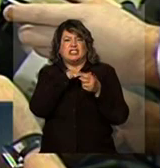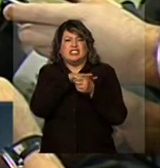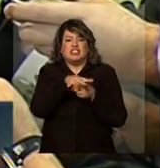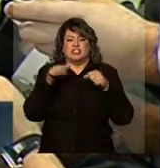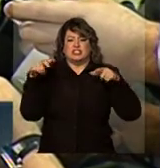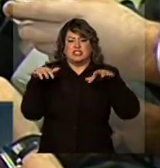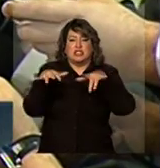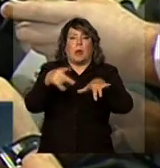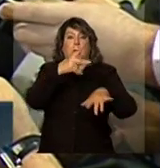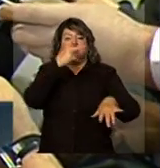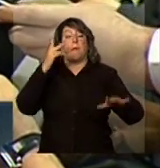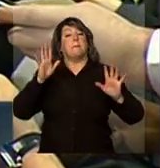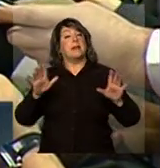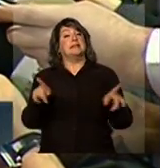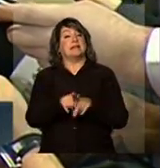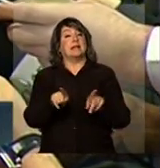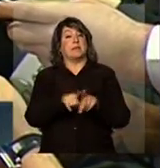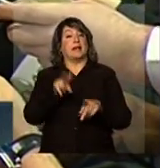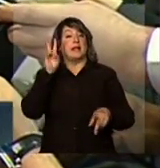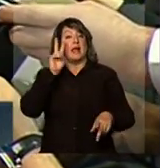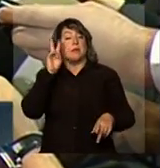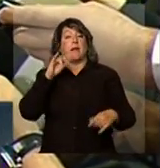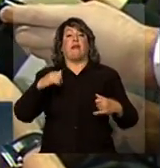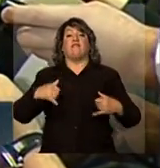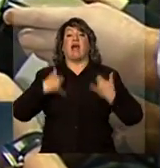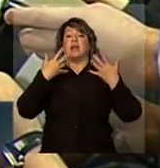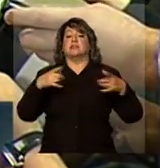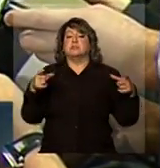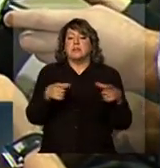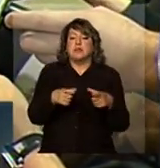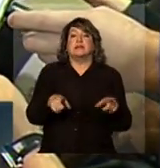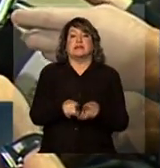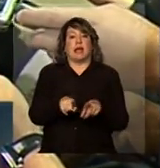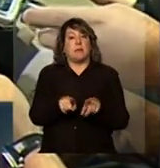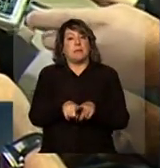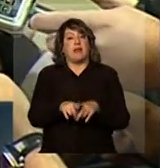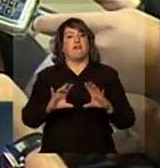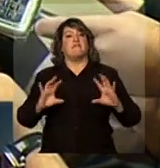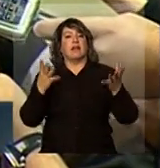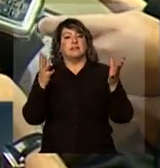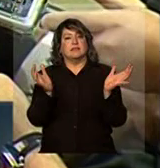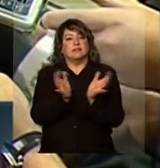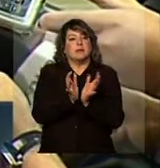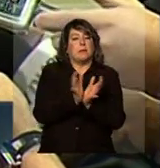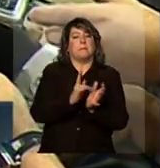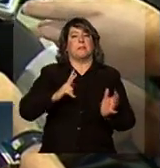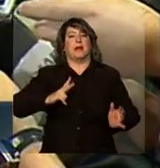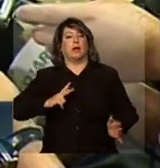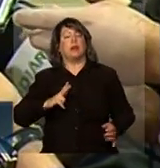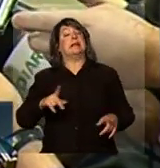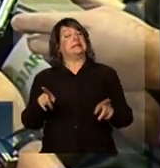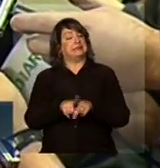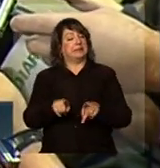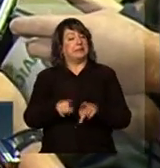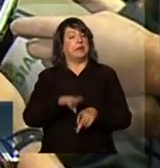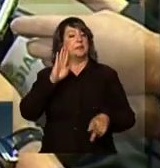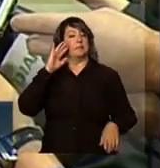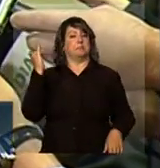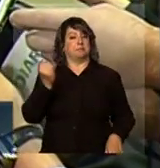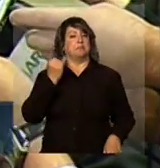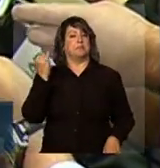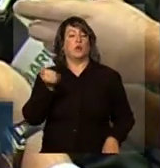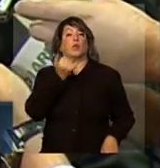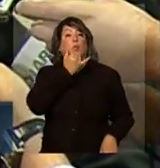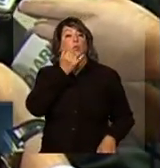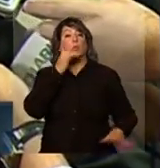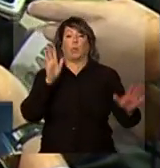onde a gente vê povo mas também lembrar nas festinhas nos eventos particulares enfim é que é fundamental a atitude da